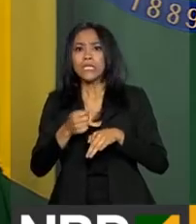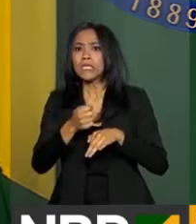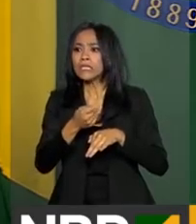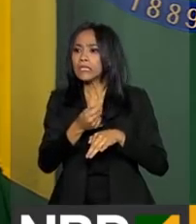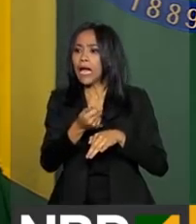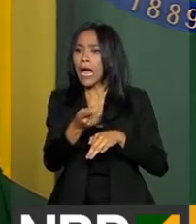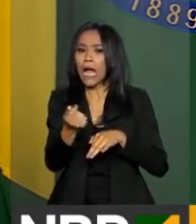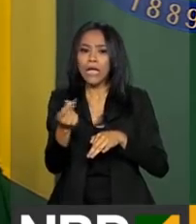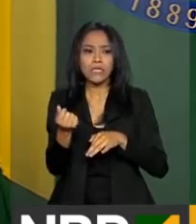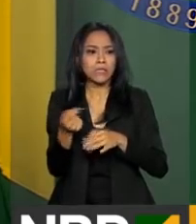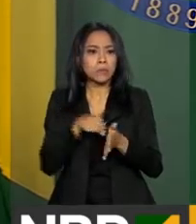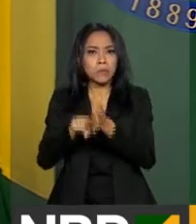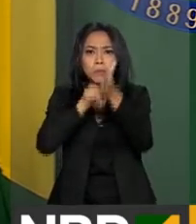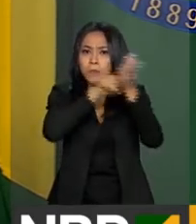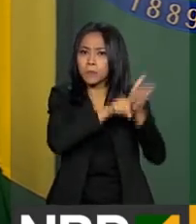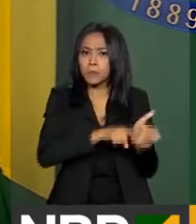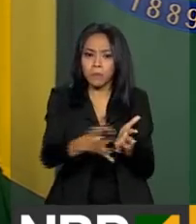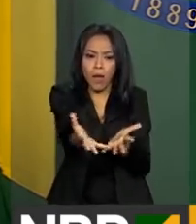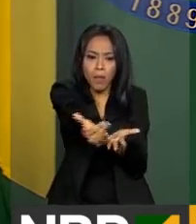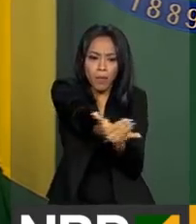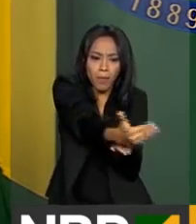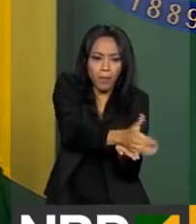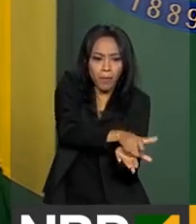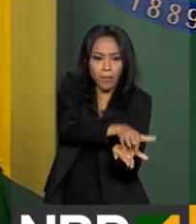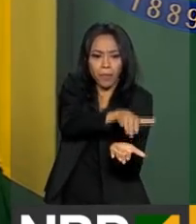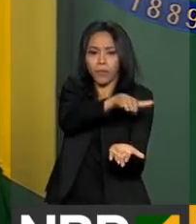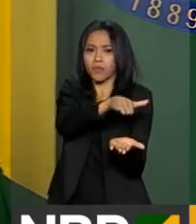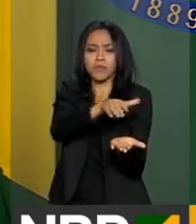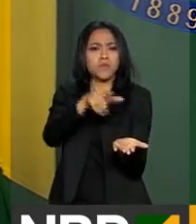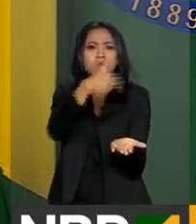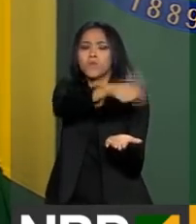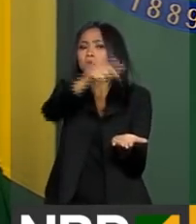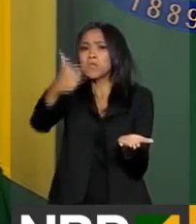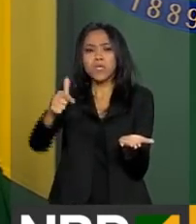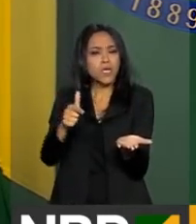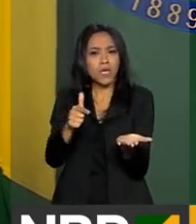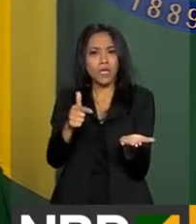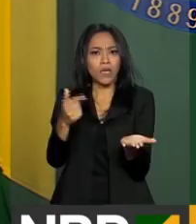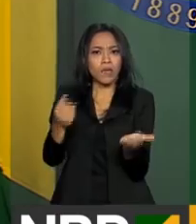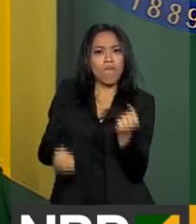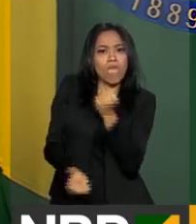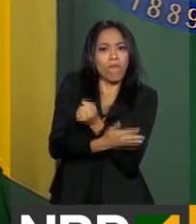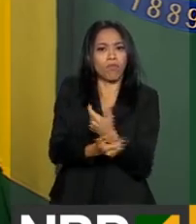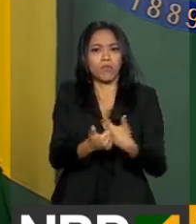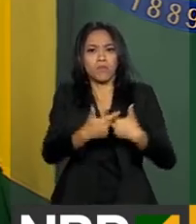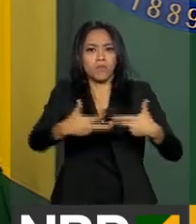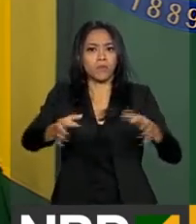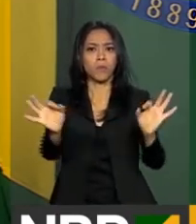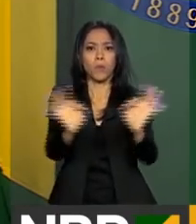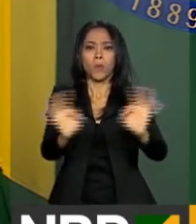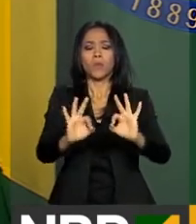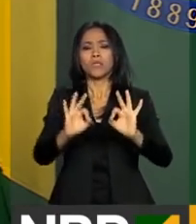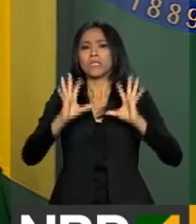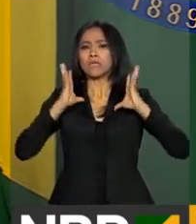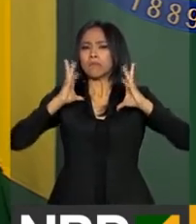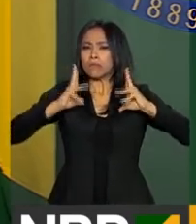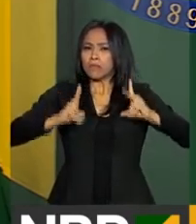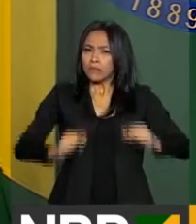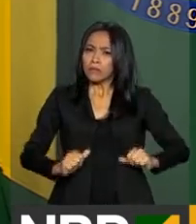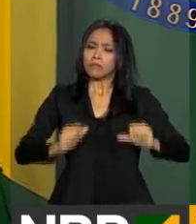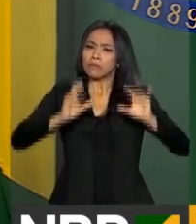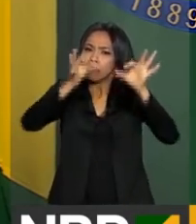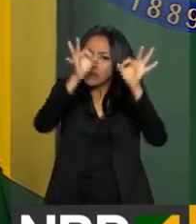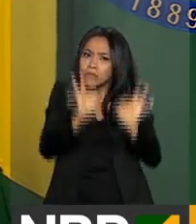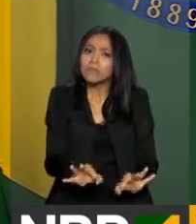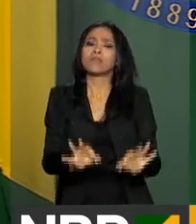contrário o que se apurou é que não havia nenhuma ilicitude objeto central do inquérito não